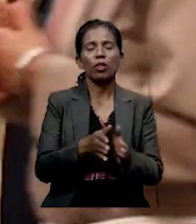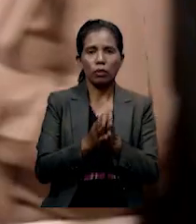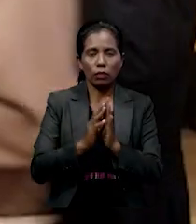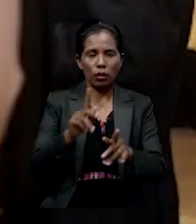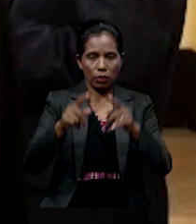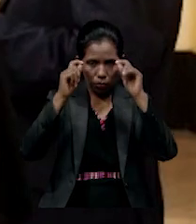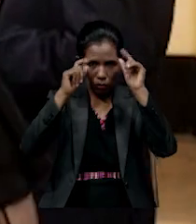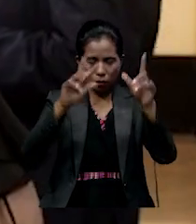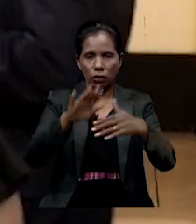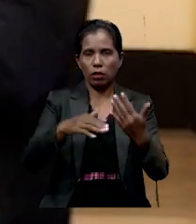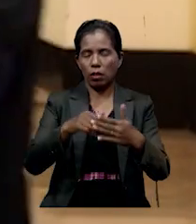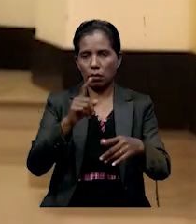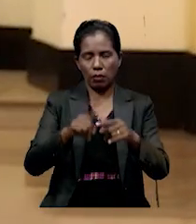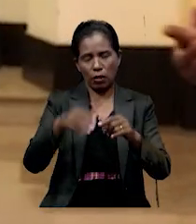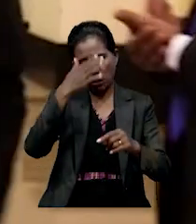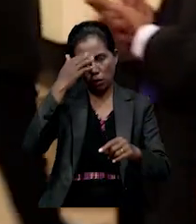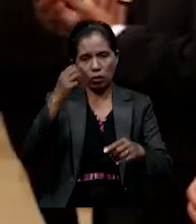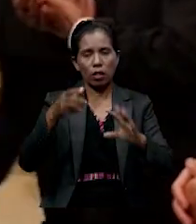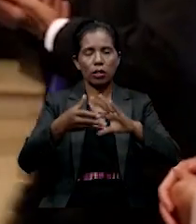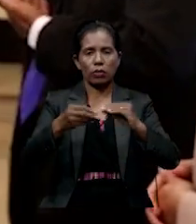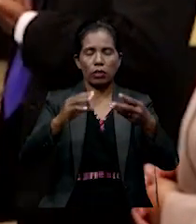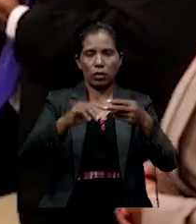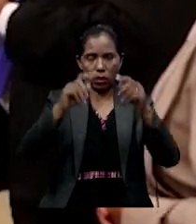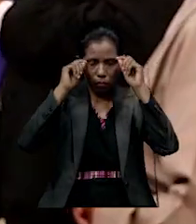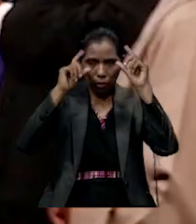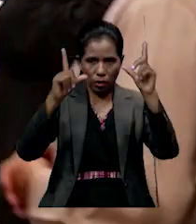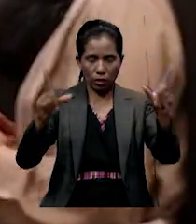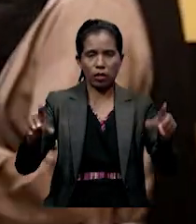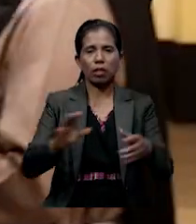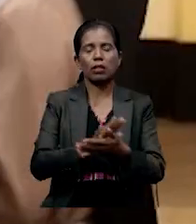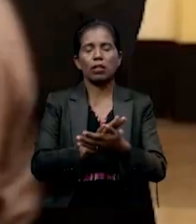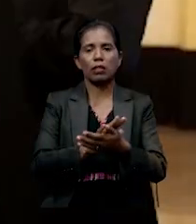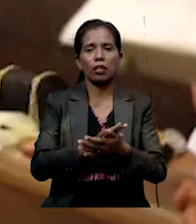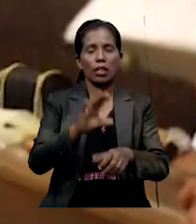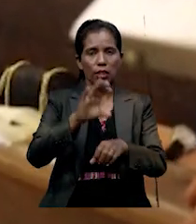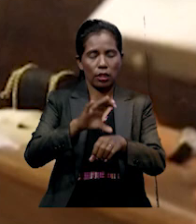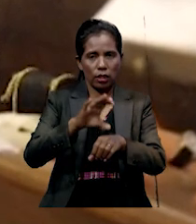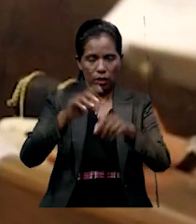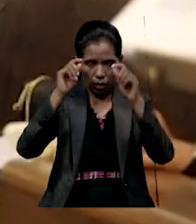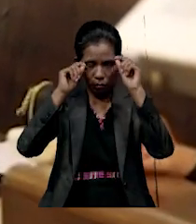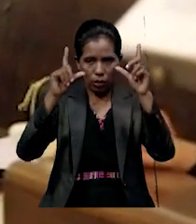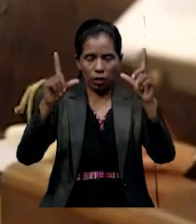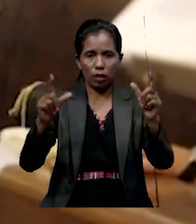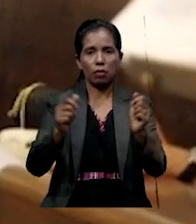label halua istoria nebe Timor Leste celebra tinan atus lima evangelização Igreja Católica, tambi dane